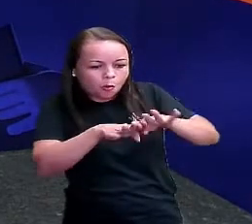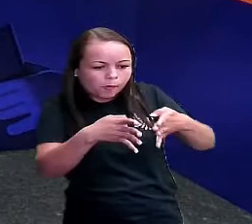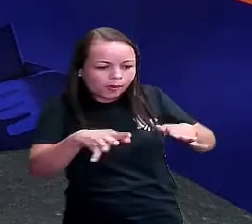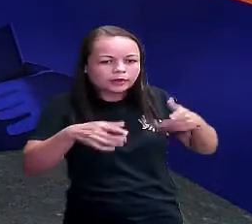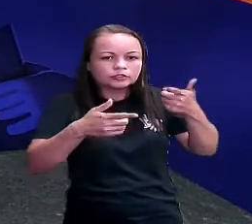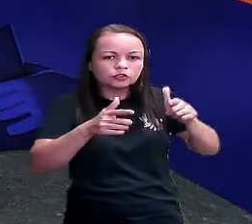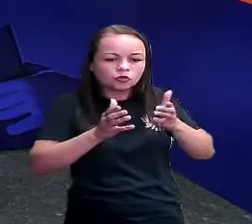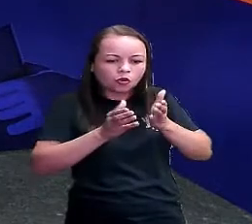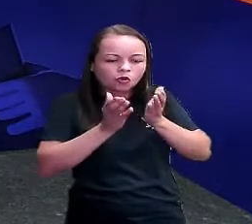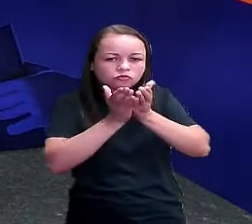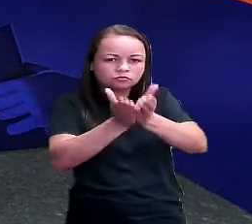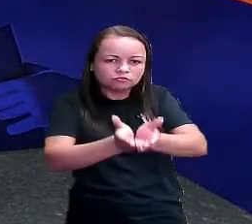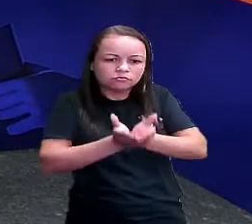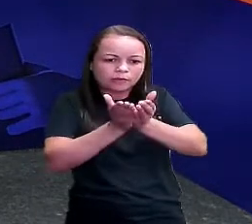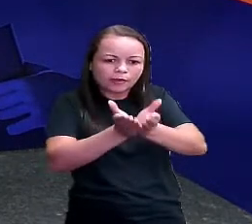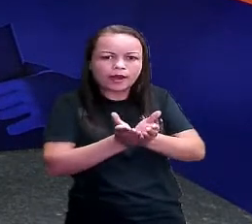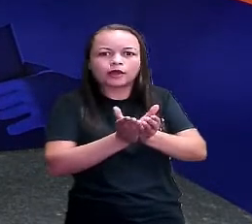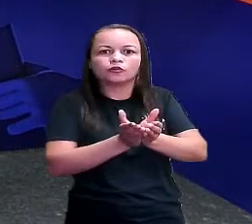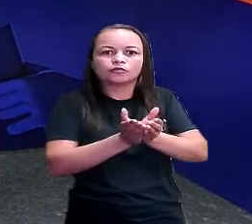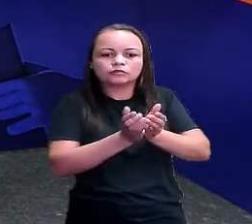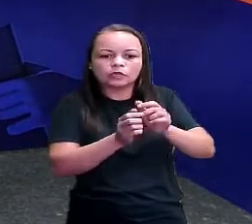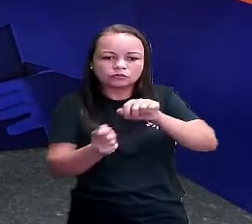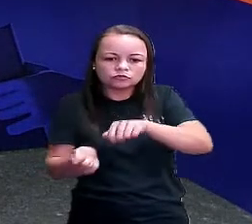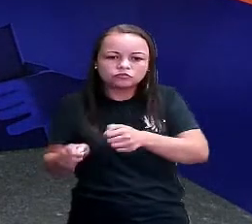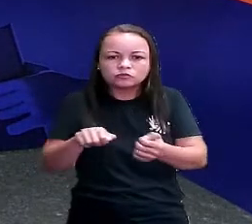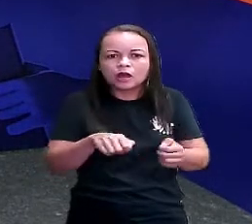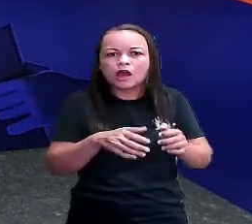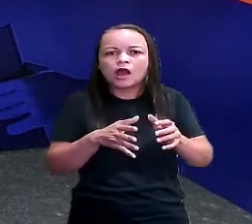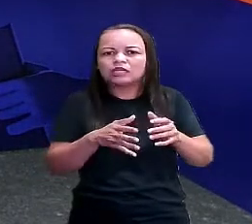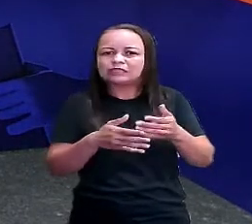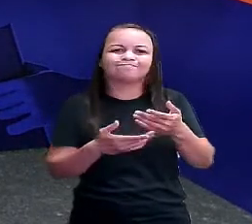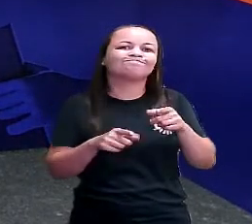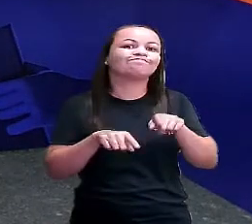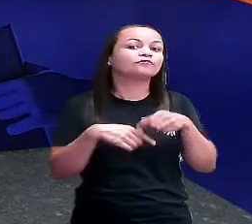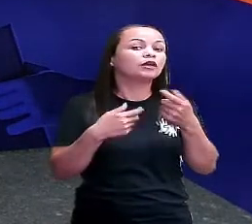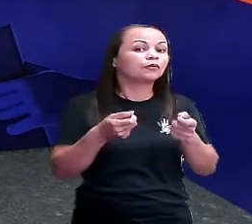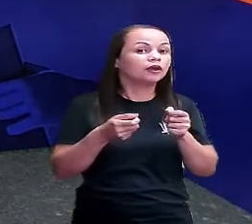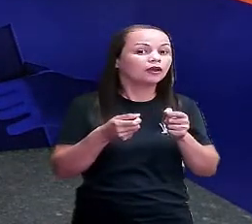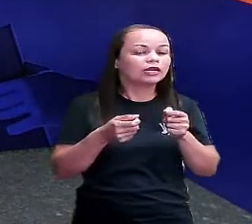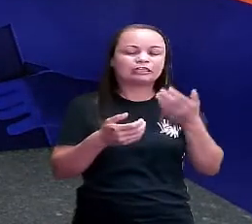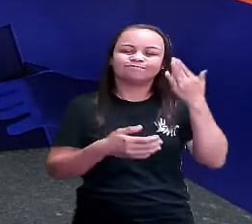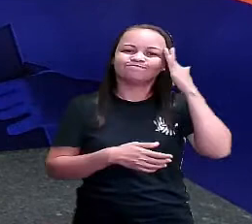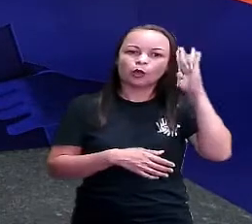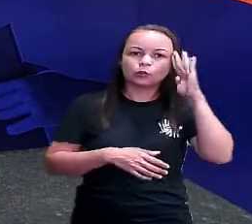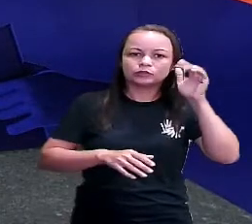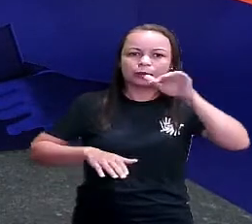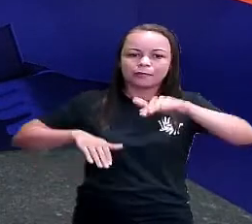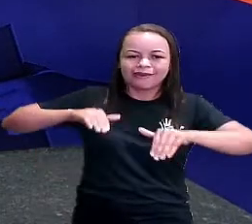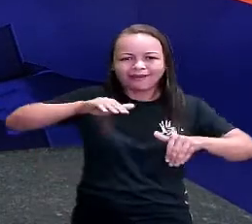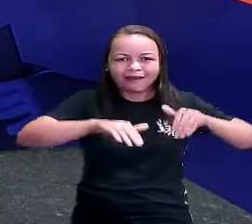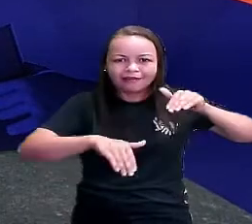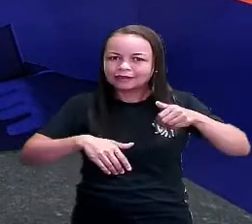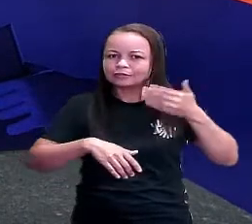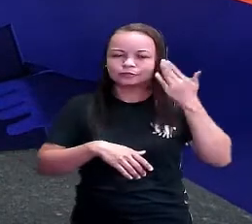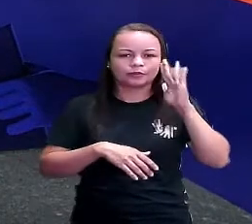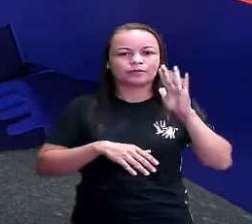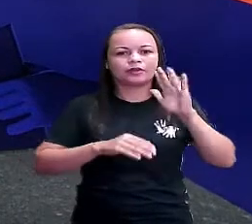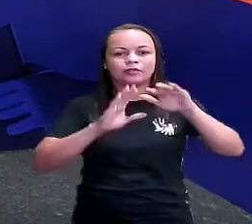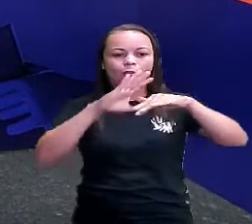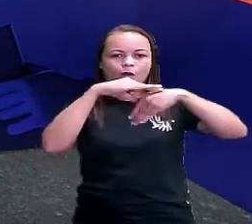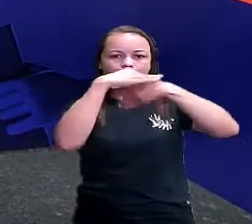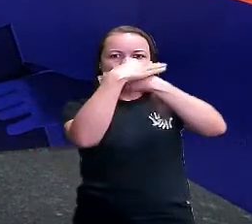saiu navegando. Só que adivinha, ele também não sabia nadar. E também foi engolido pela baleia. A